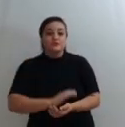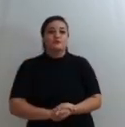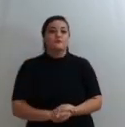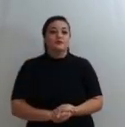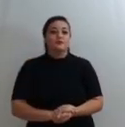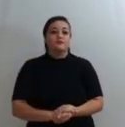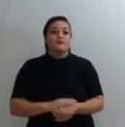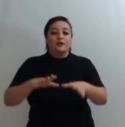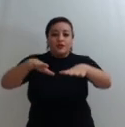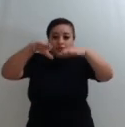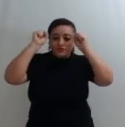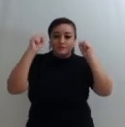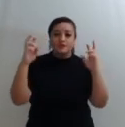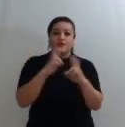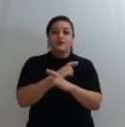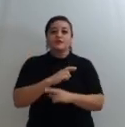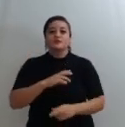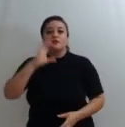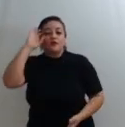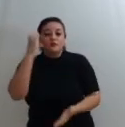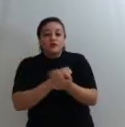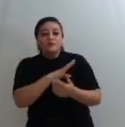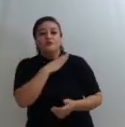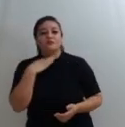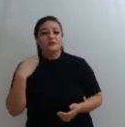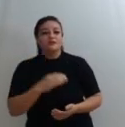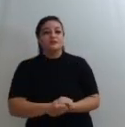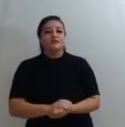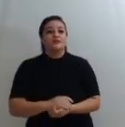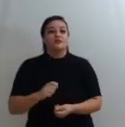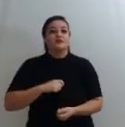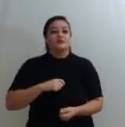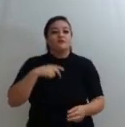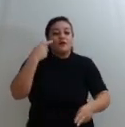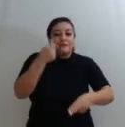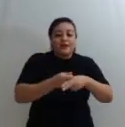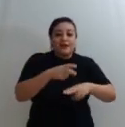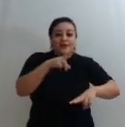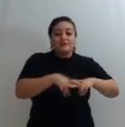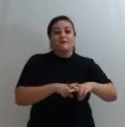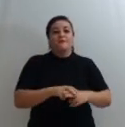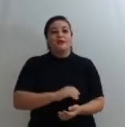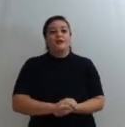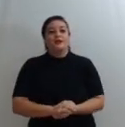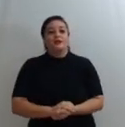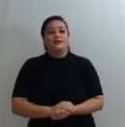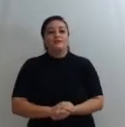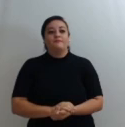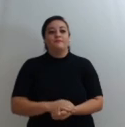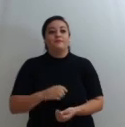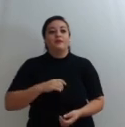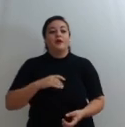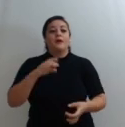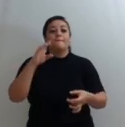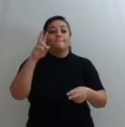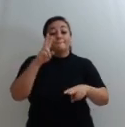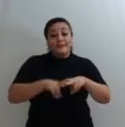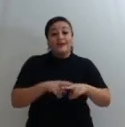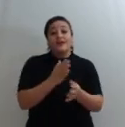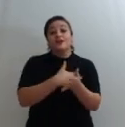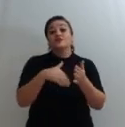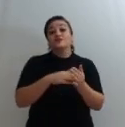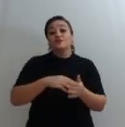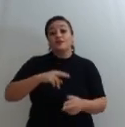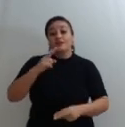tribunais com relação aos crimes de homicídio, caso for aplicada uma pena a ele no júri, é bem provável que ele saia até preso no júri, ou que saia preso em